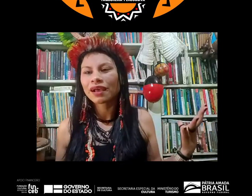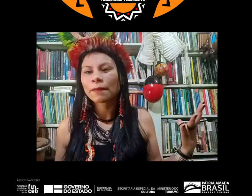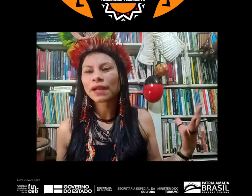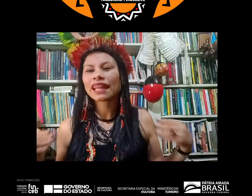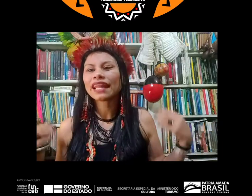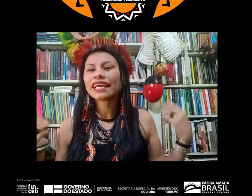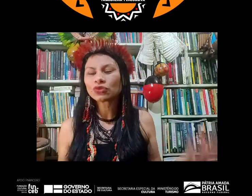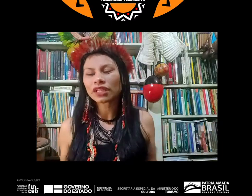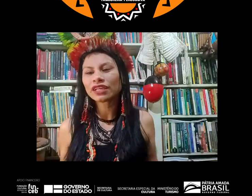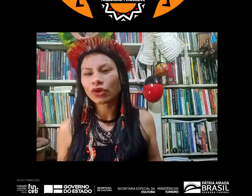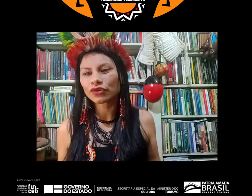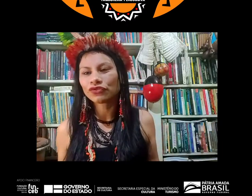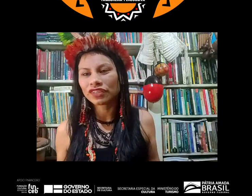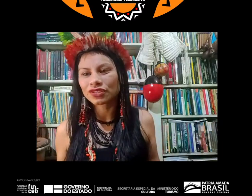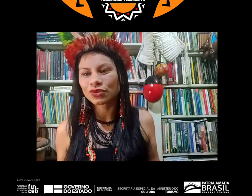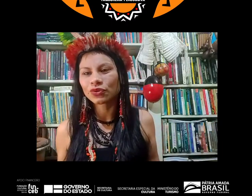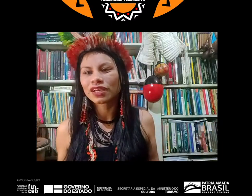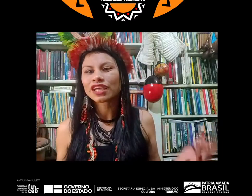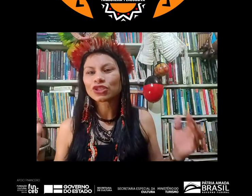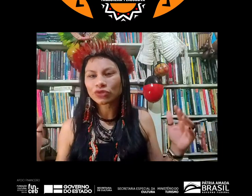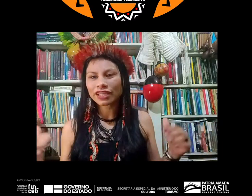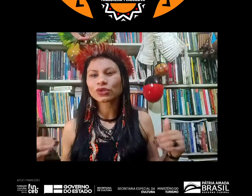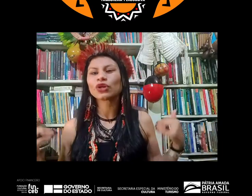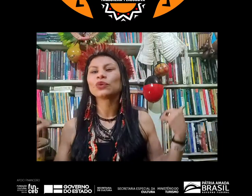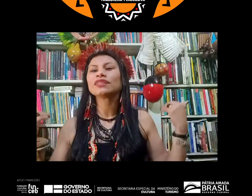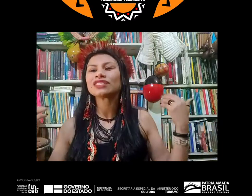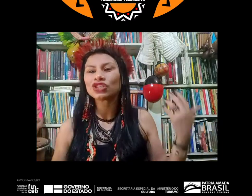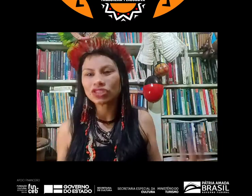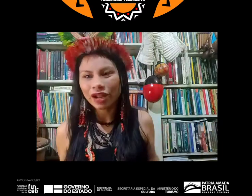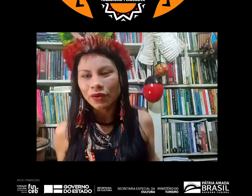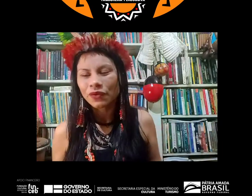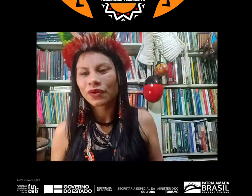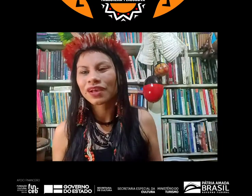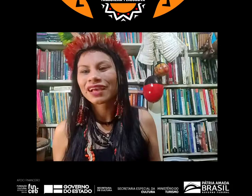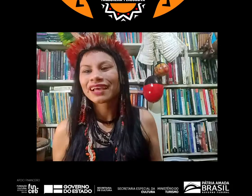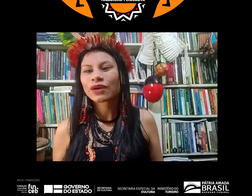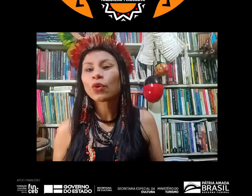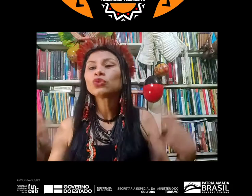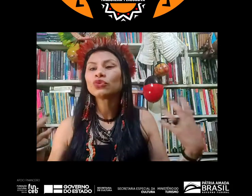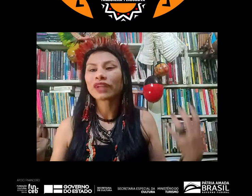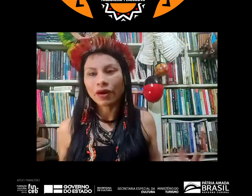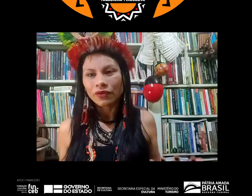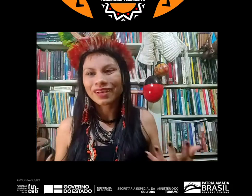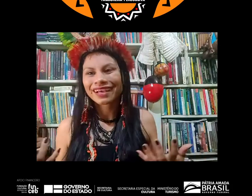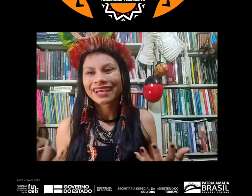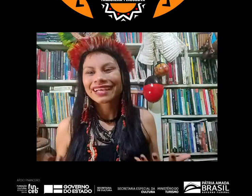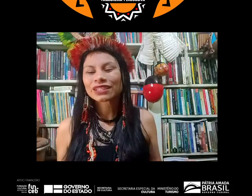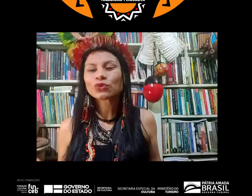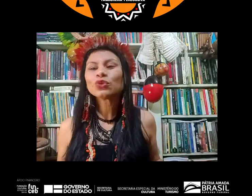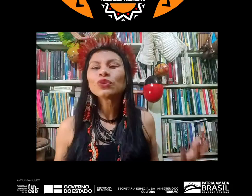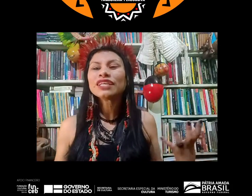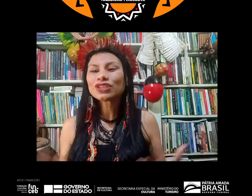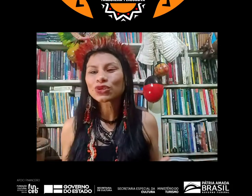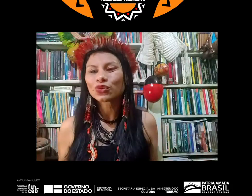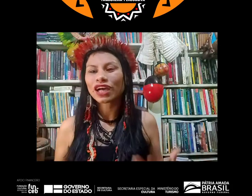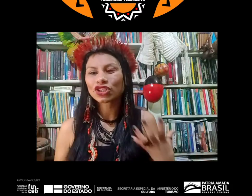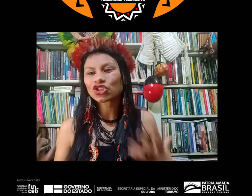memorial para além de um território físico e de um território ancestral, cultural. Então, tudo isso a